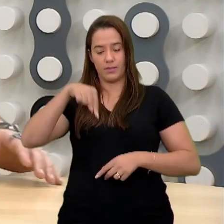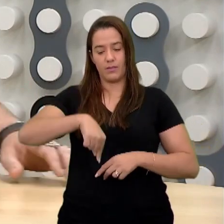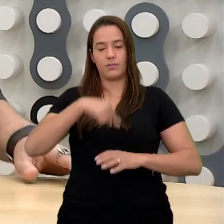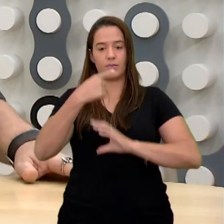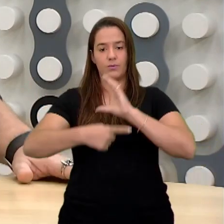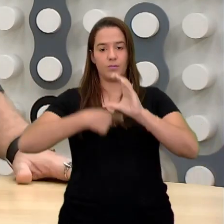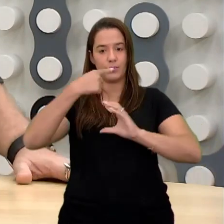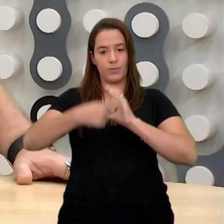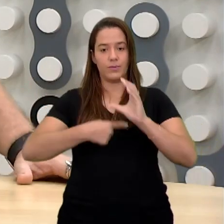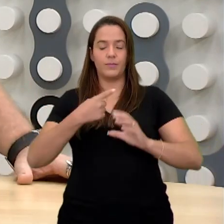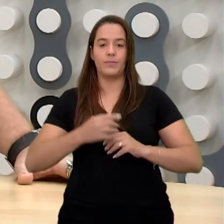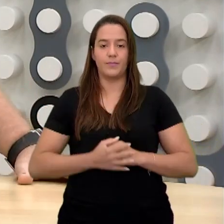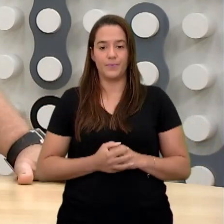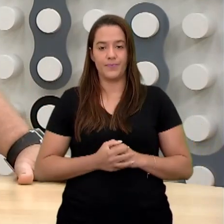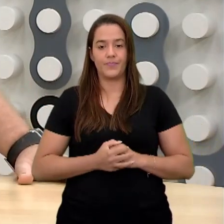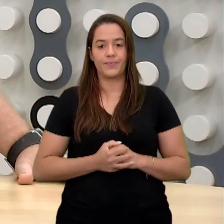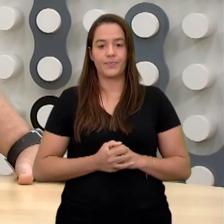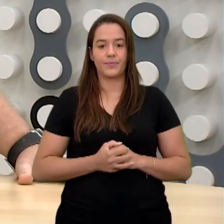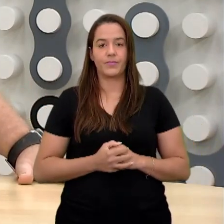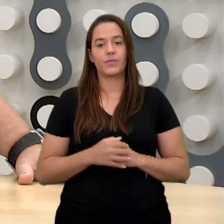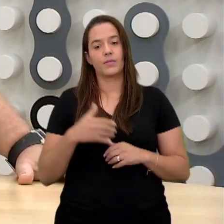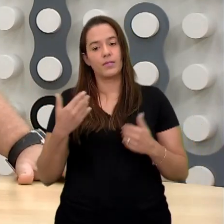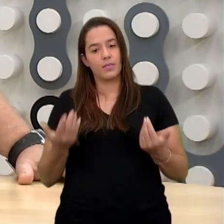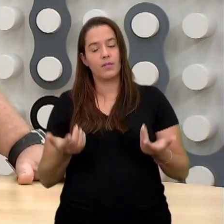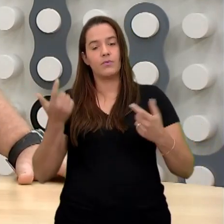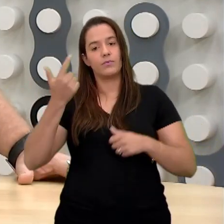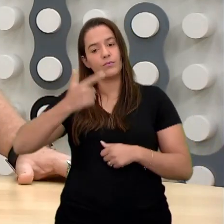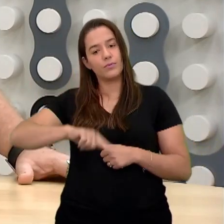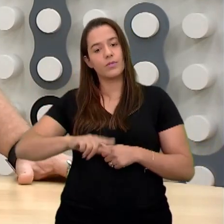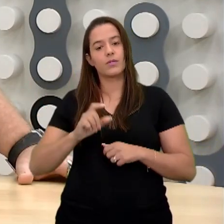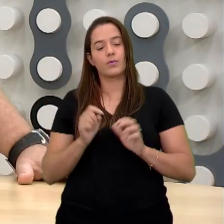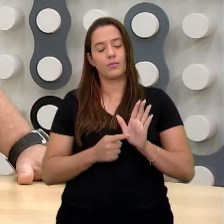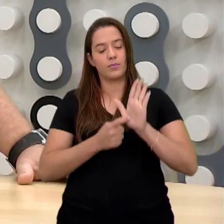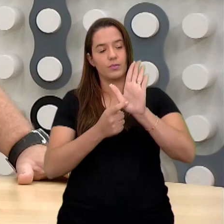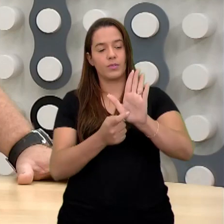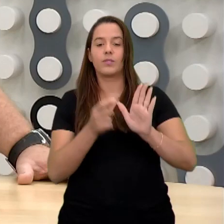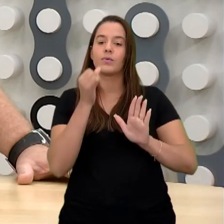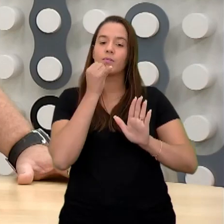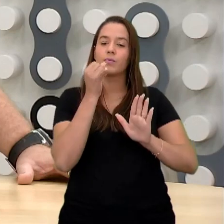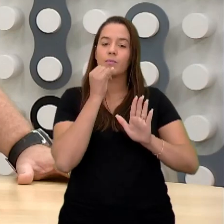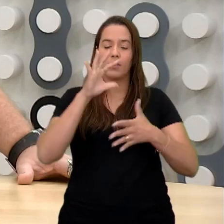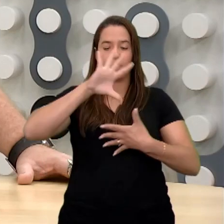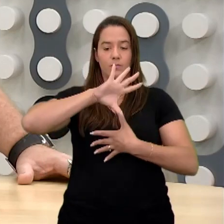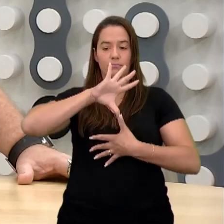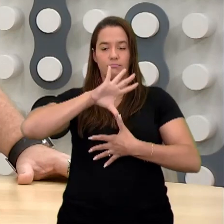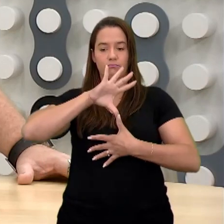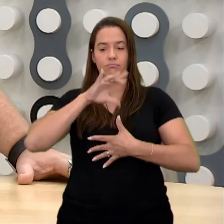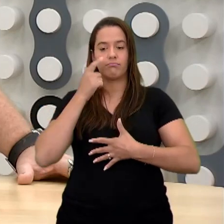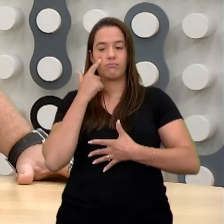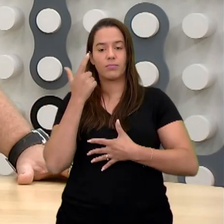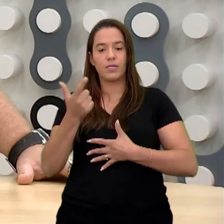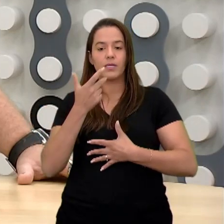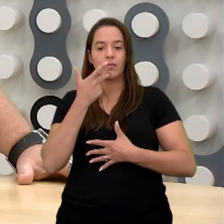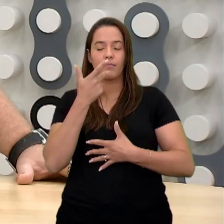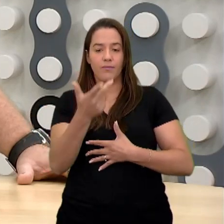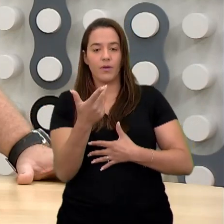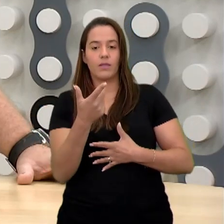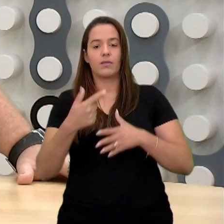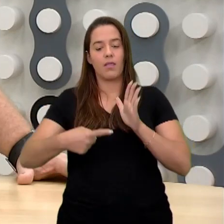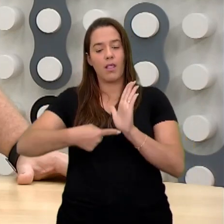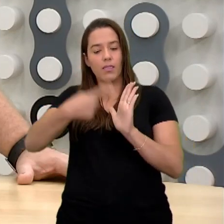no nosso planeta. Tanto é que eu trouxe aqui um exemplo de um mapa que fala aí das